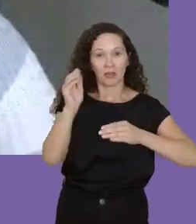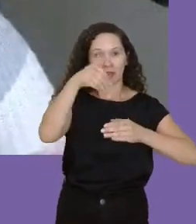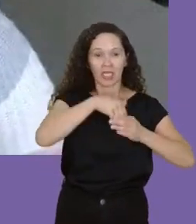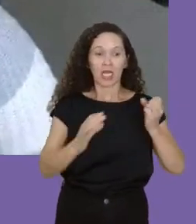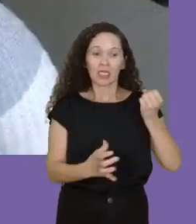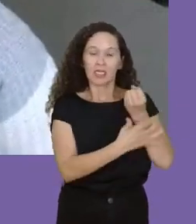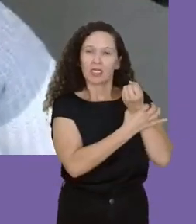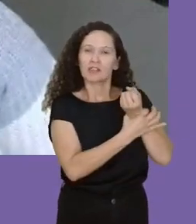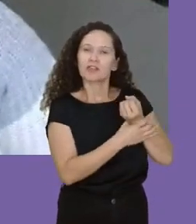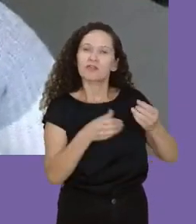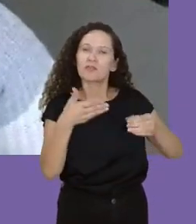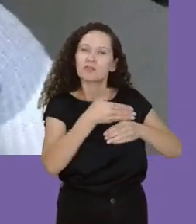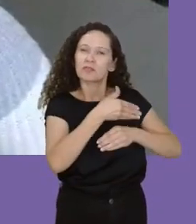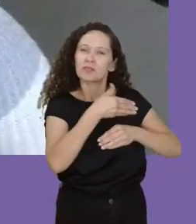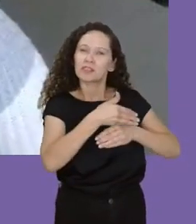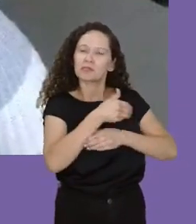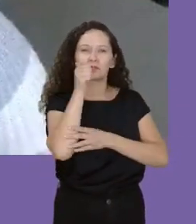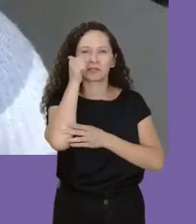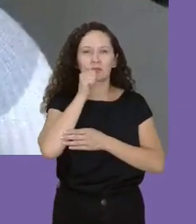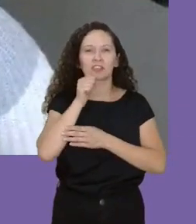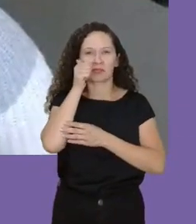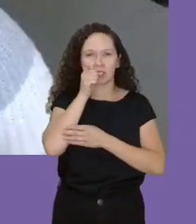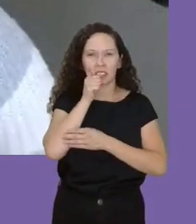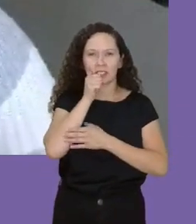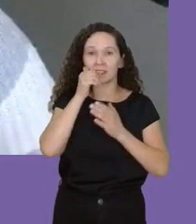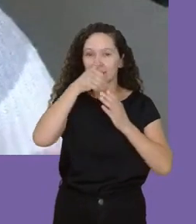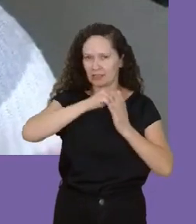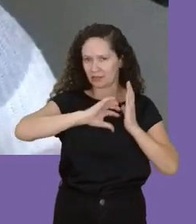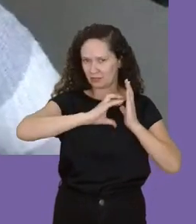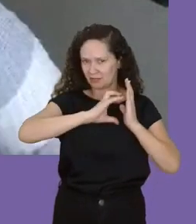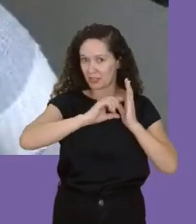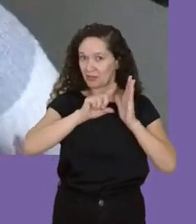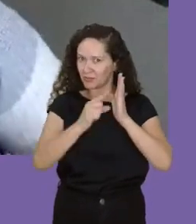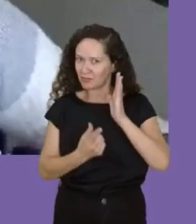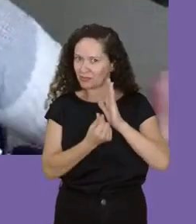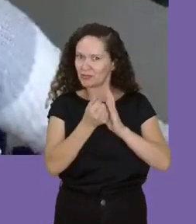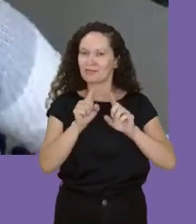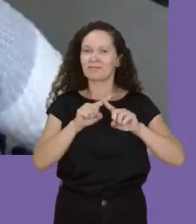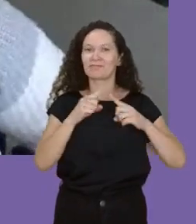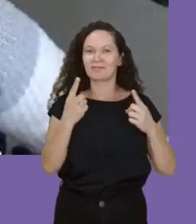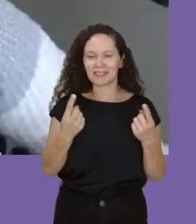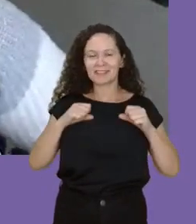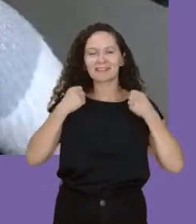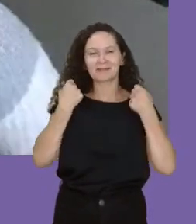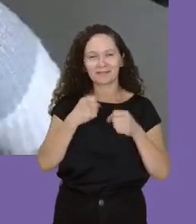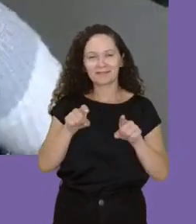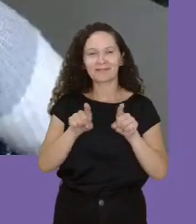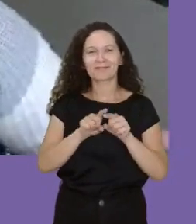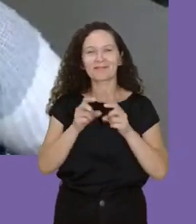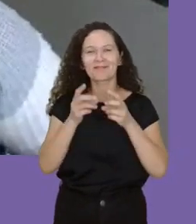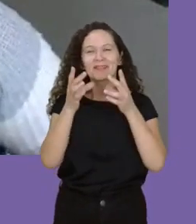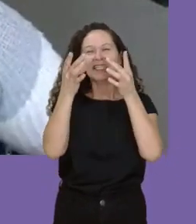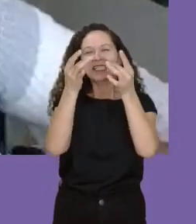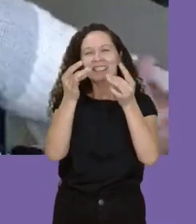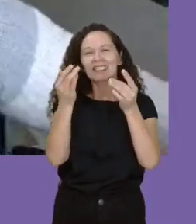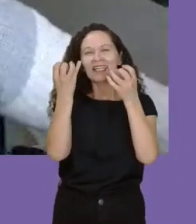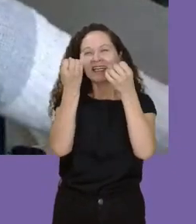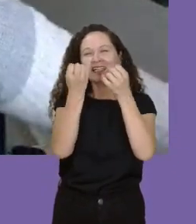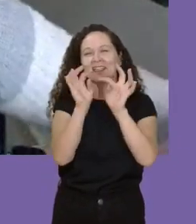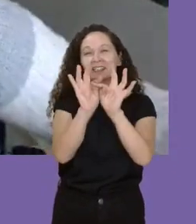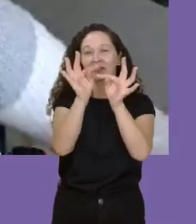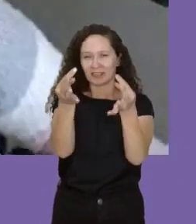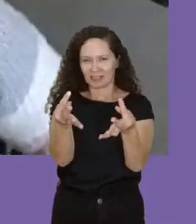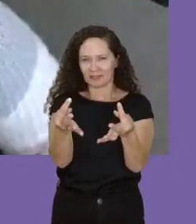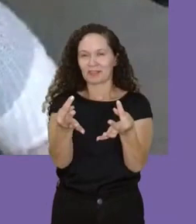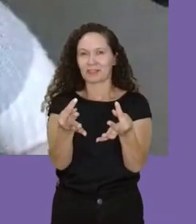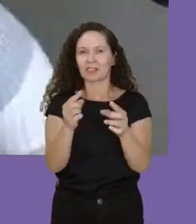das participações nas listas dos partidos, no financiamento, mas até em questões mais simples, apesar de complexas, que